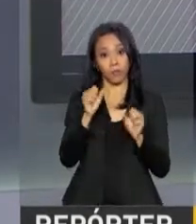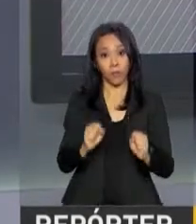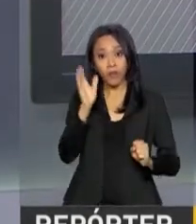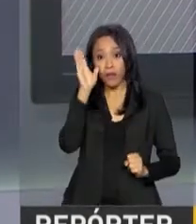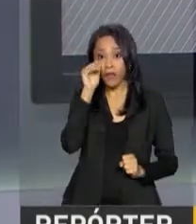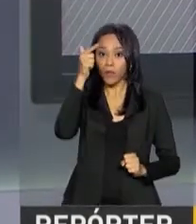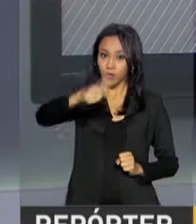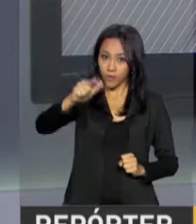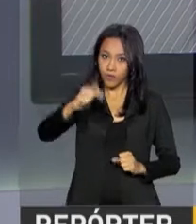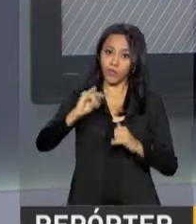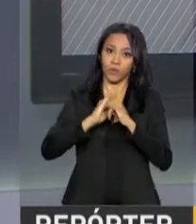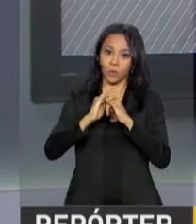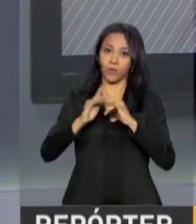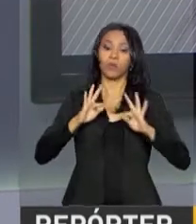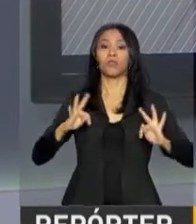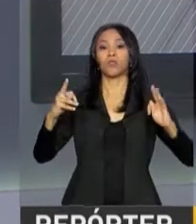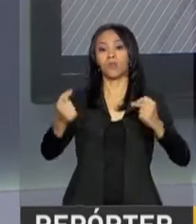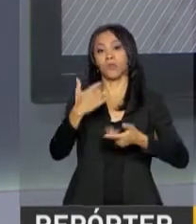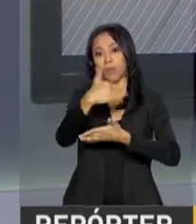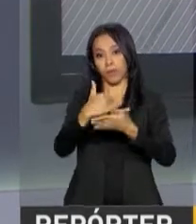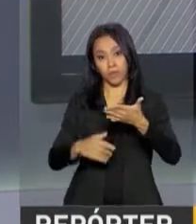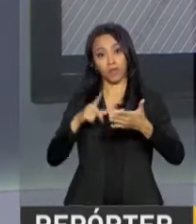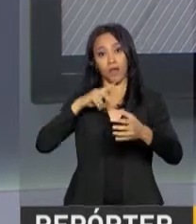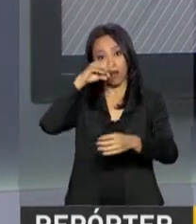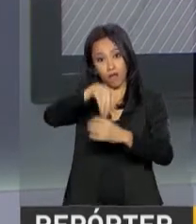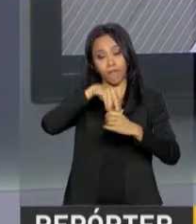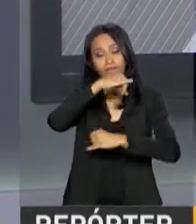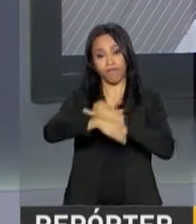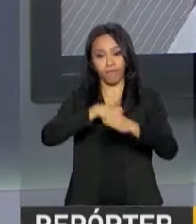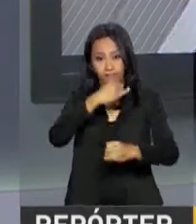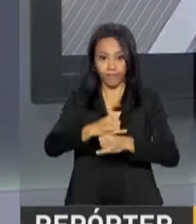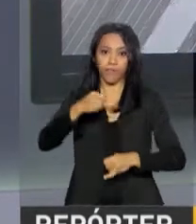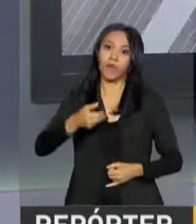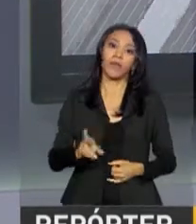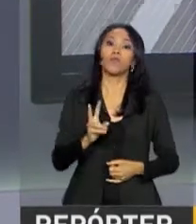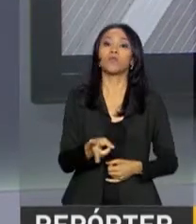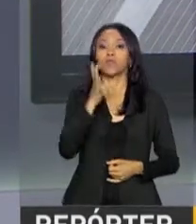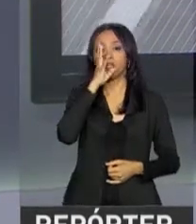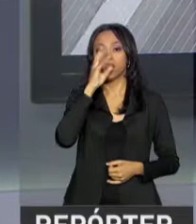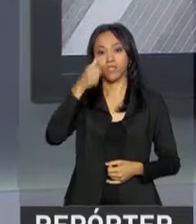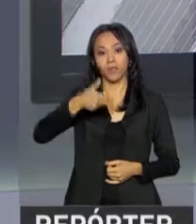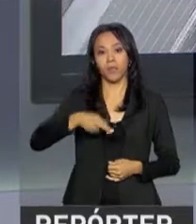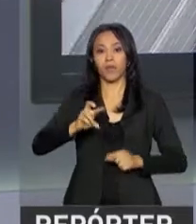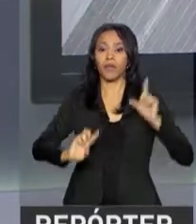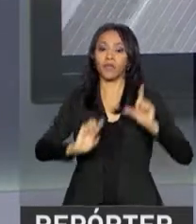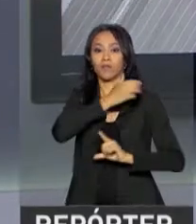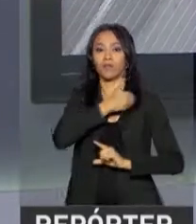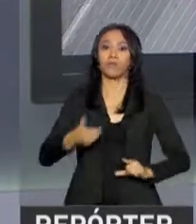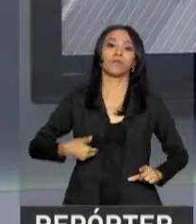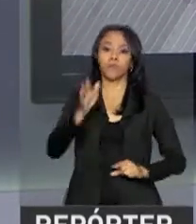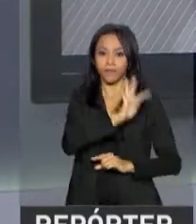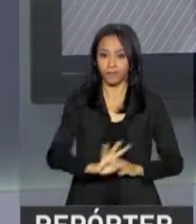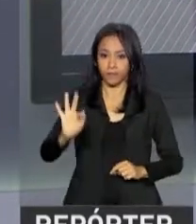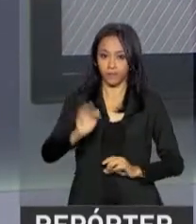as reportagens no youtube e toda nossa programação também está na página da nbr na internet continue com a gente na nbr a tv do